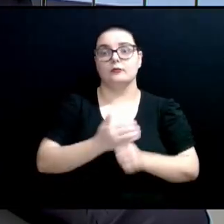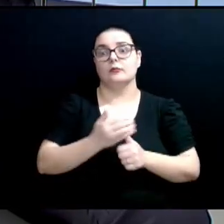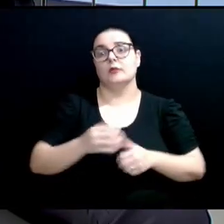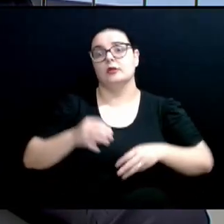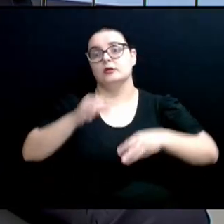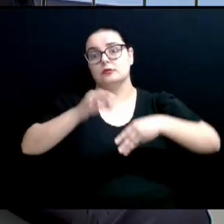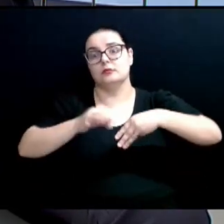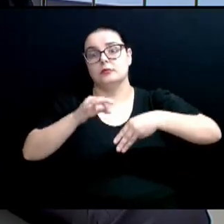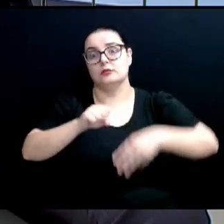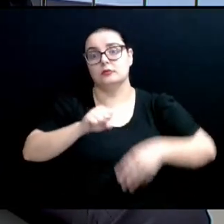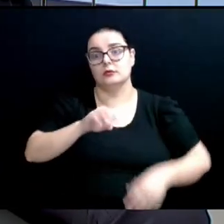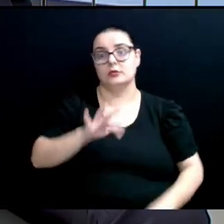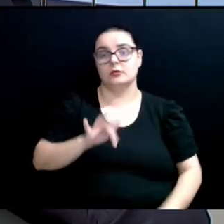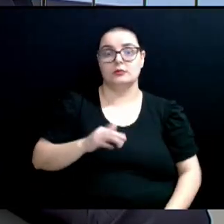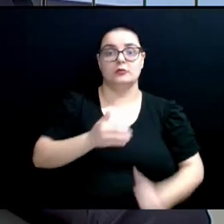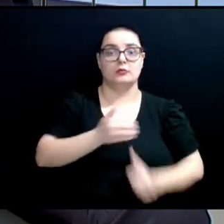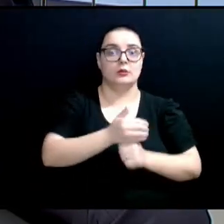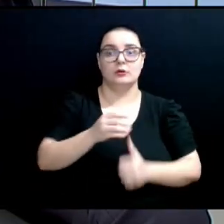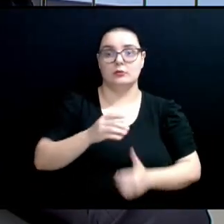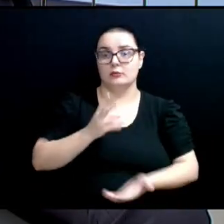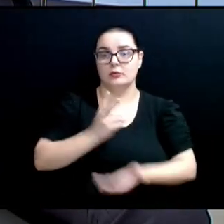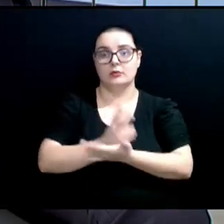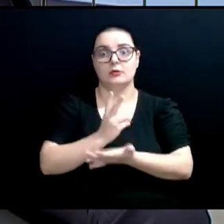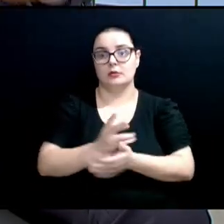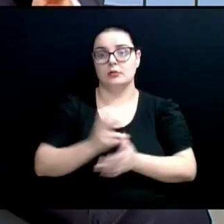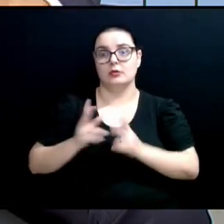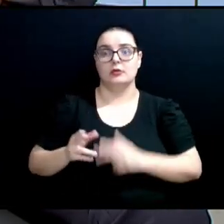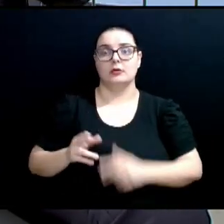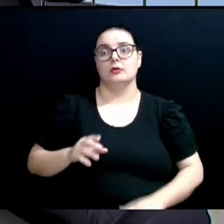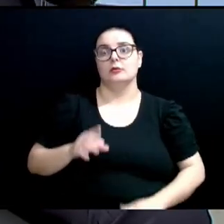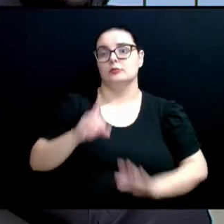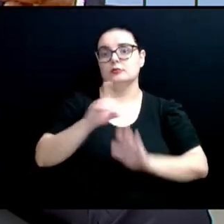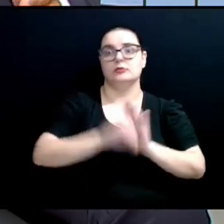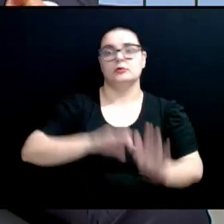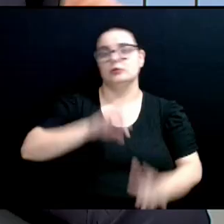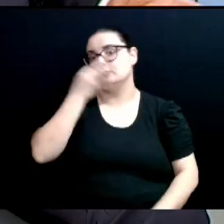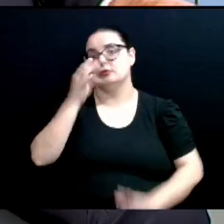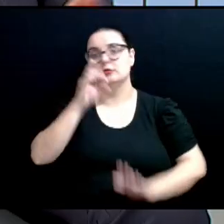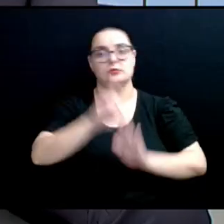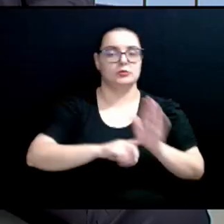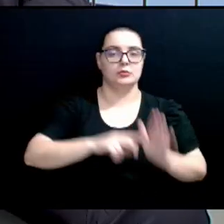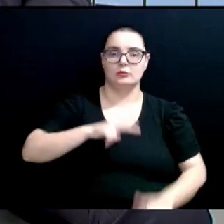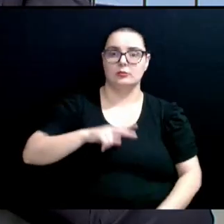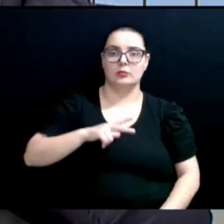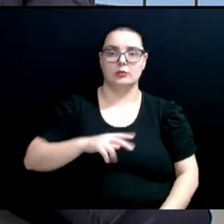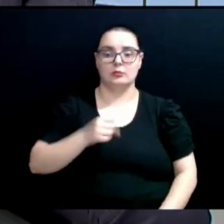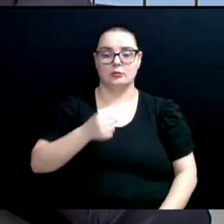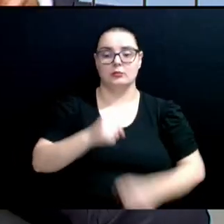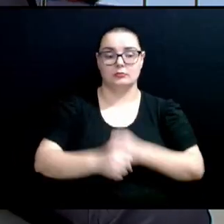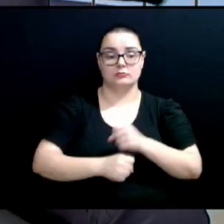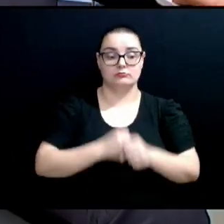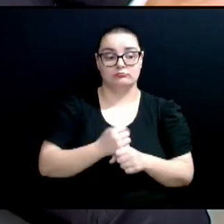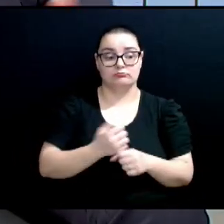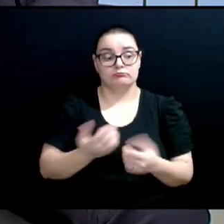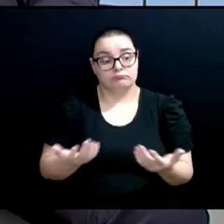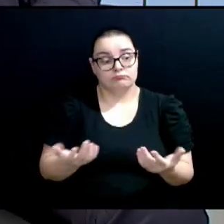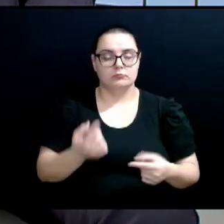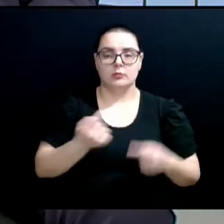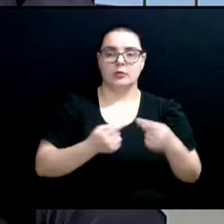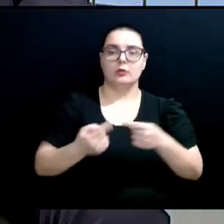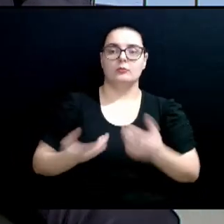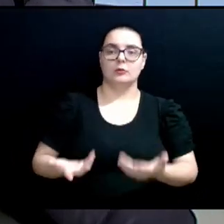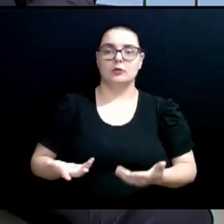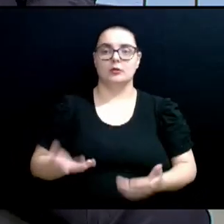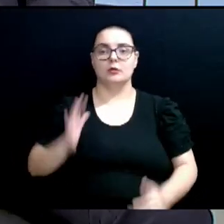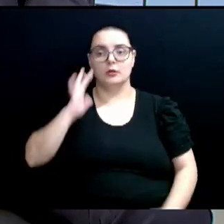mandato fixo, como tem no direito francês, no direito português, 8 anos. É uma discussão, acho que essa é uma discussão que está